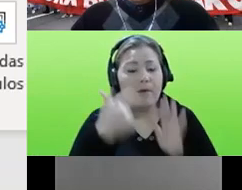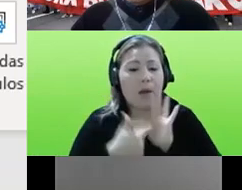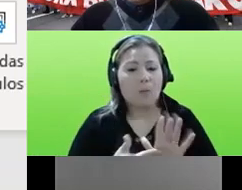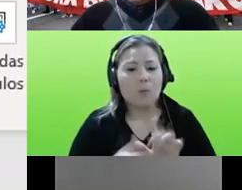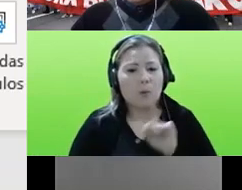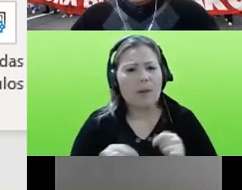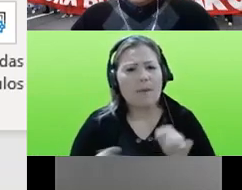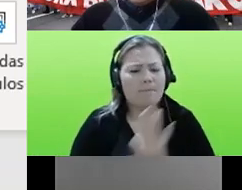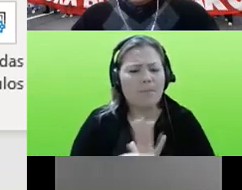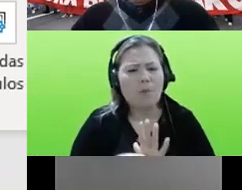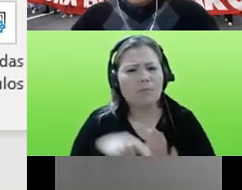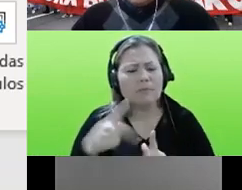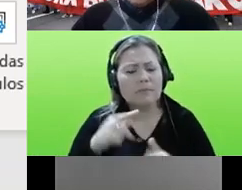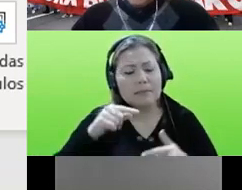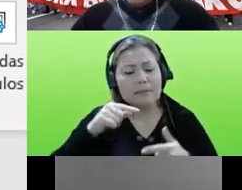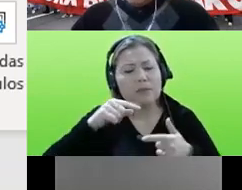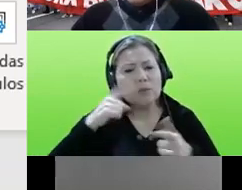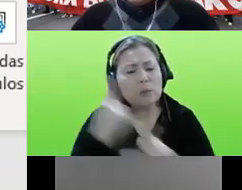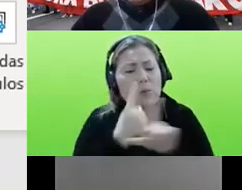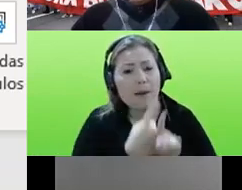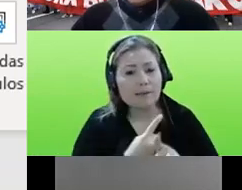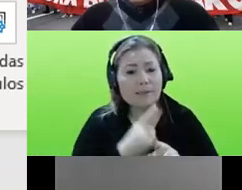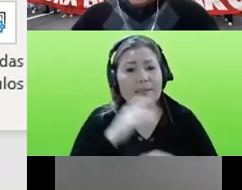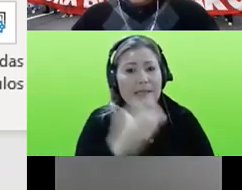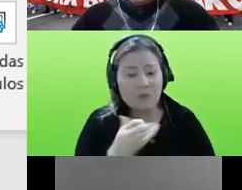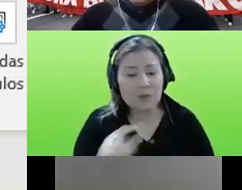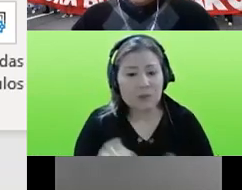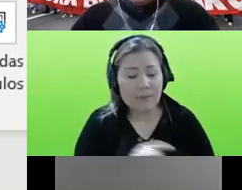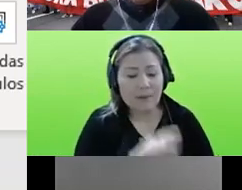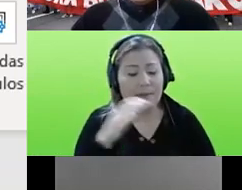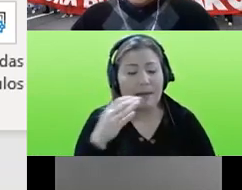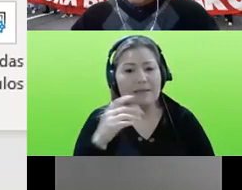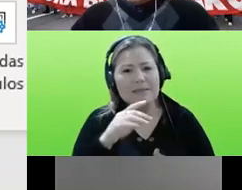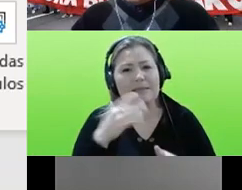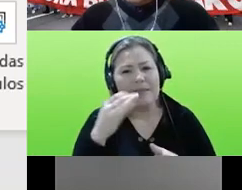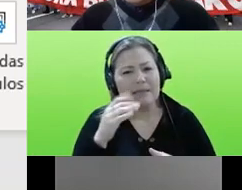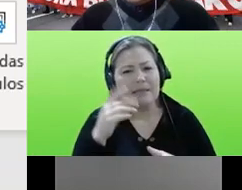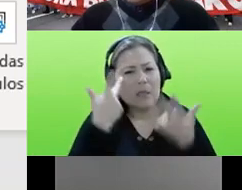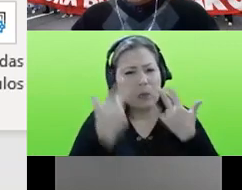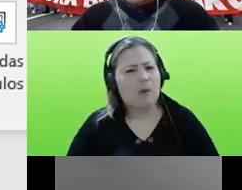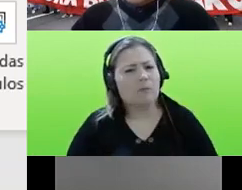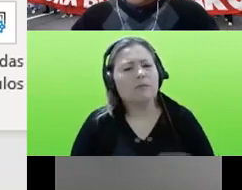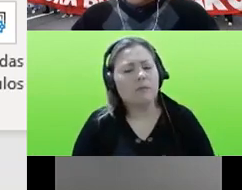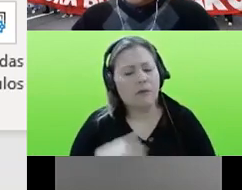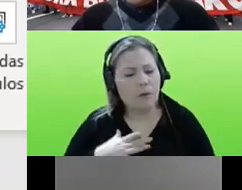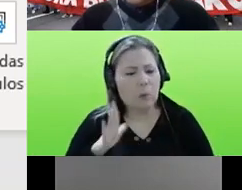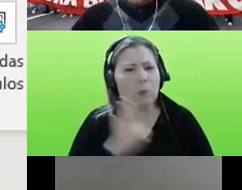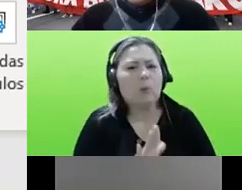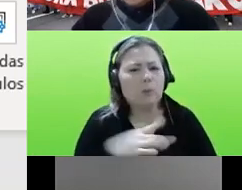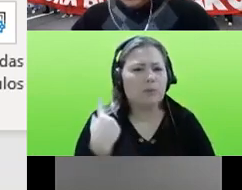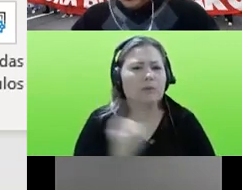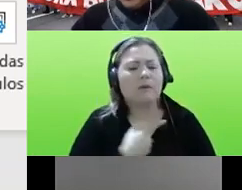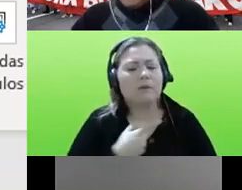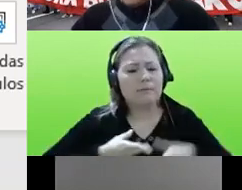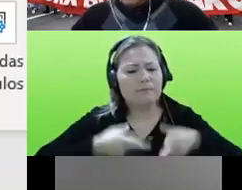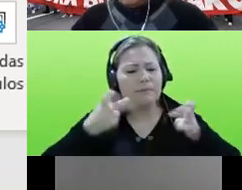próprias descobertas científicas, também para as ciências naturais, têm algo a contribuir na nossa concepção de uma